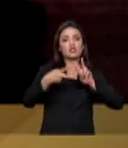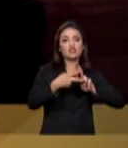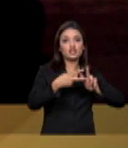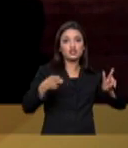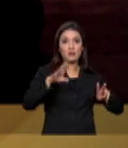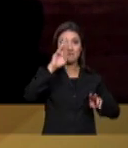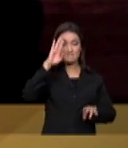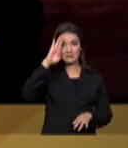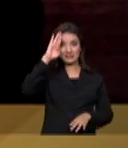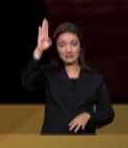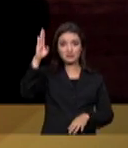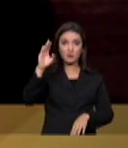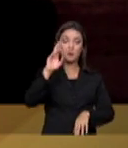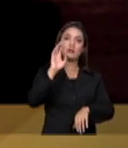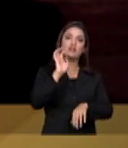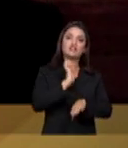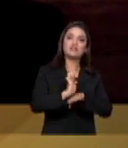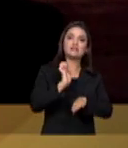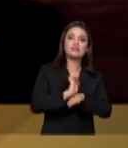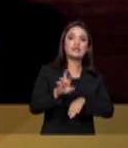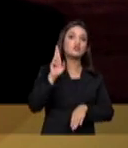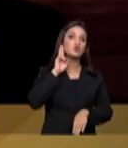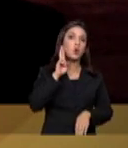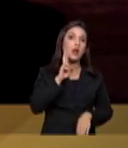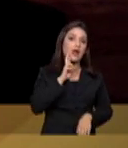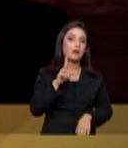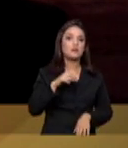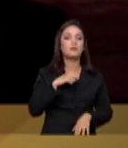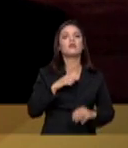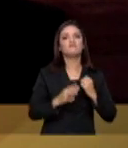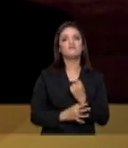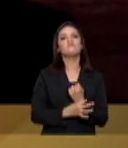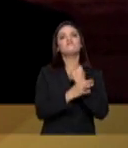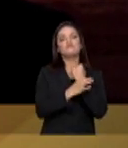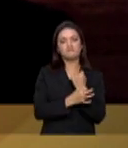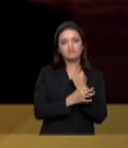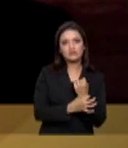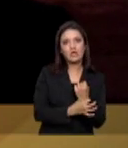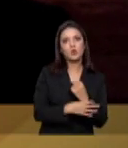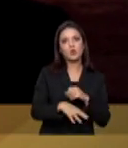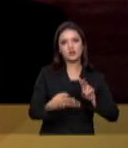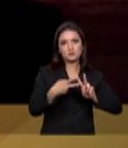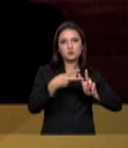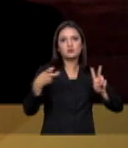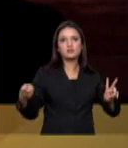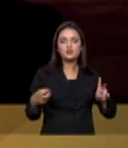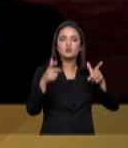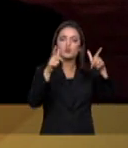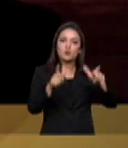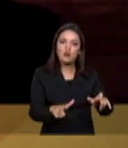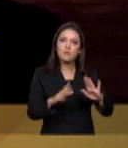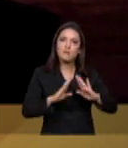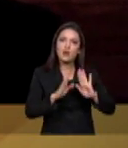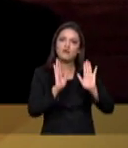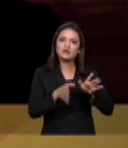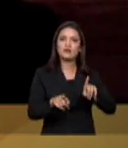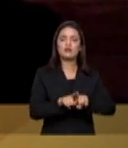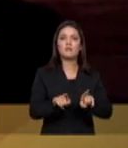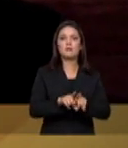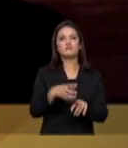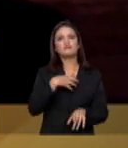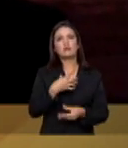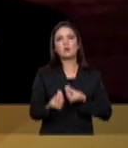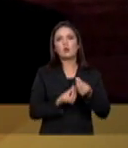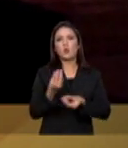para assegurar aos índios as terras que ocupavam de modo tradicional bem como seu modo de vida